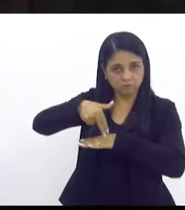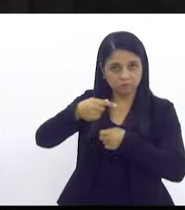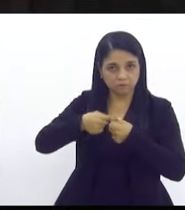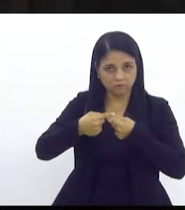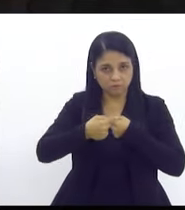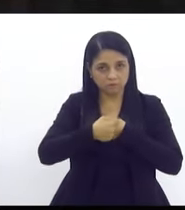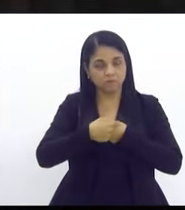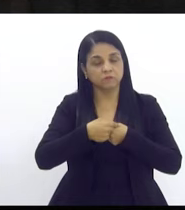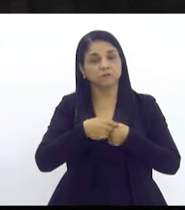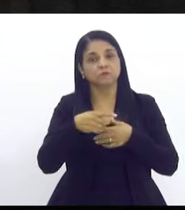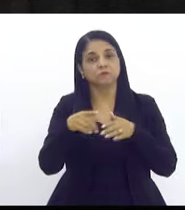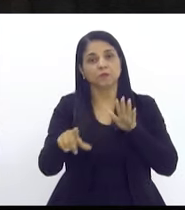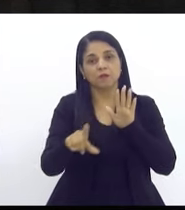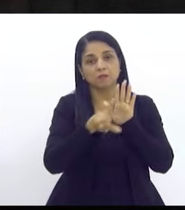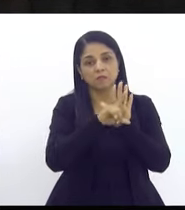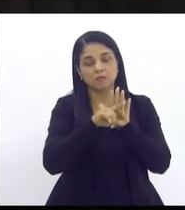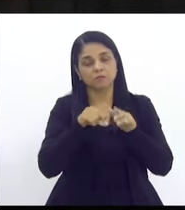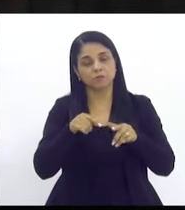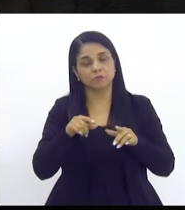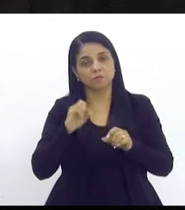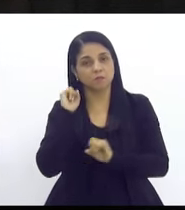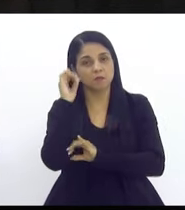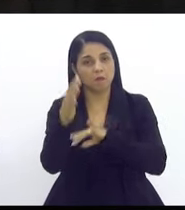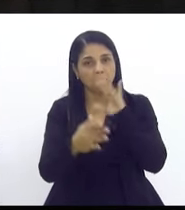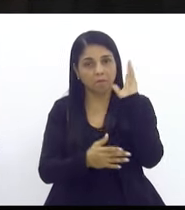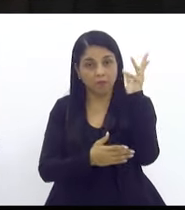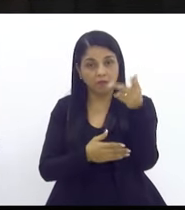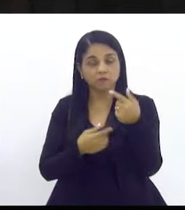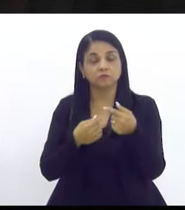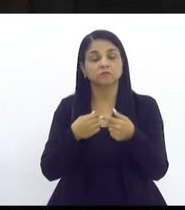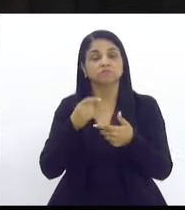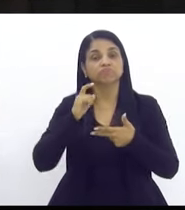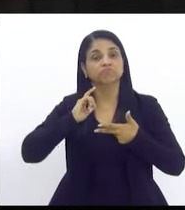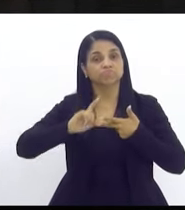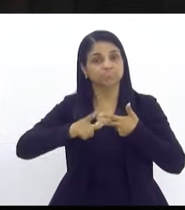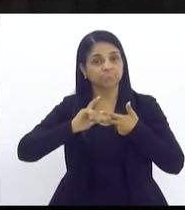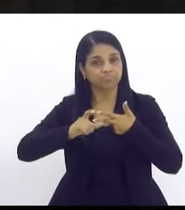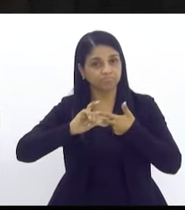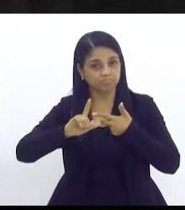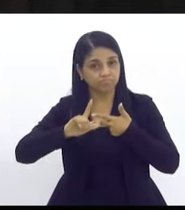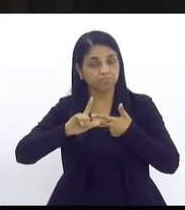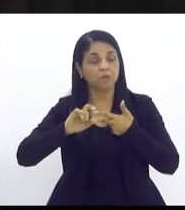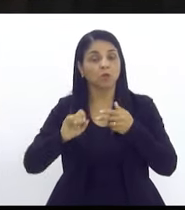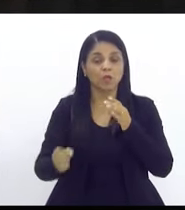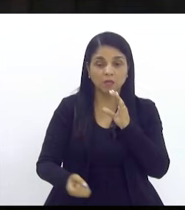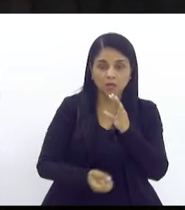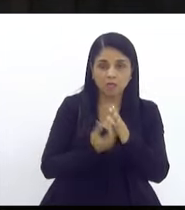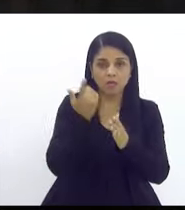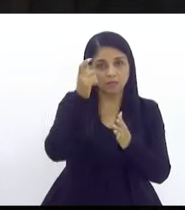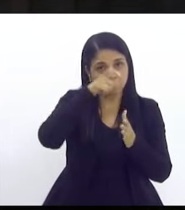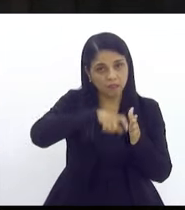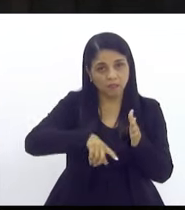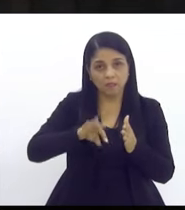meio ambiente. E uma das formas de legislar sobre meio ambiente é a criação de taxa, desde que se